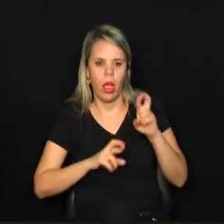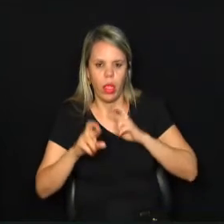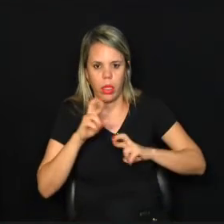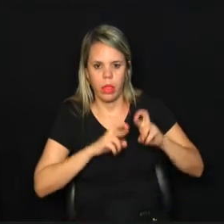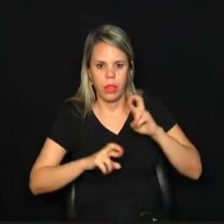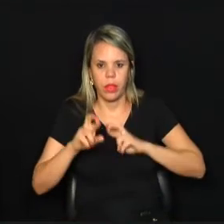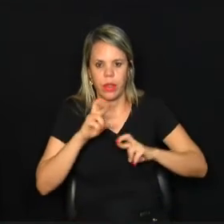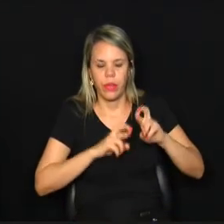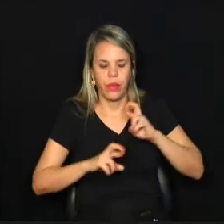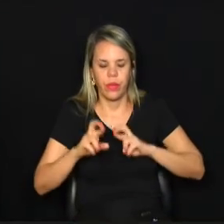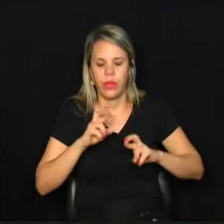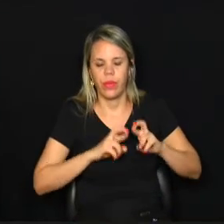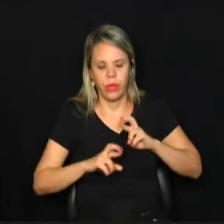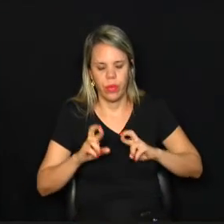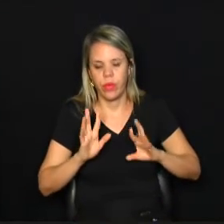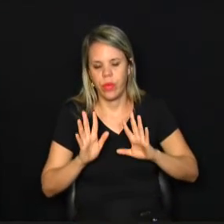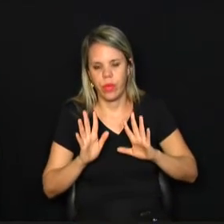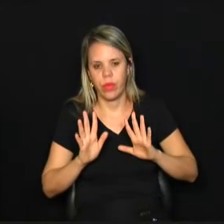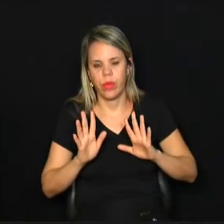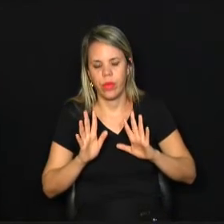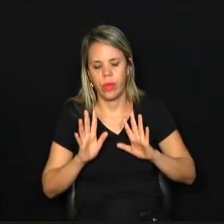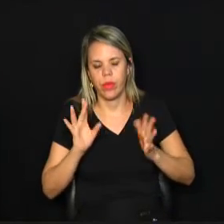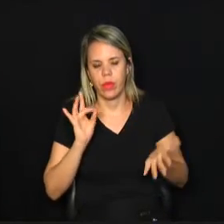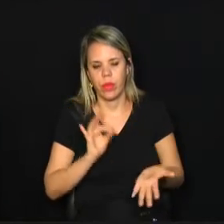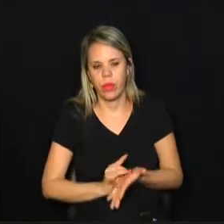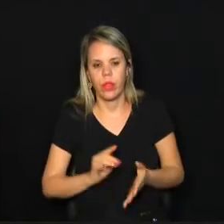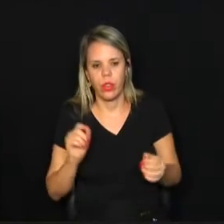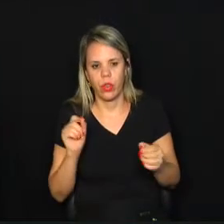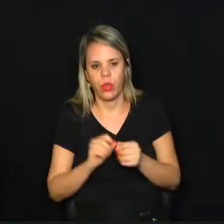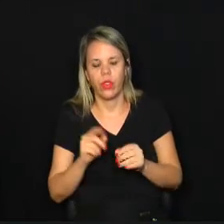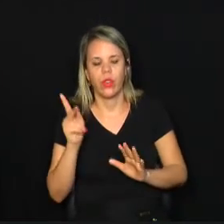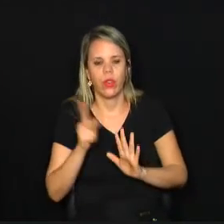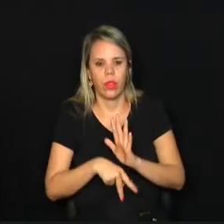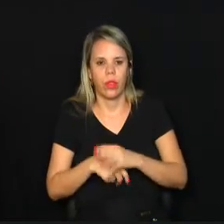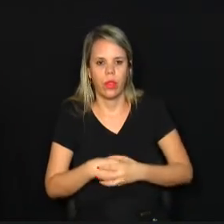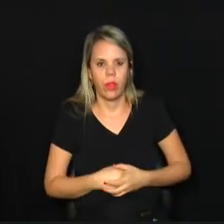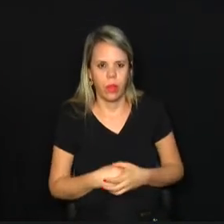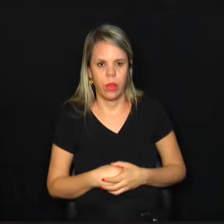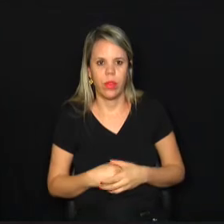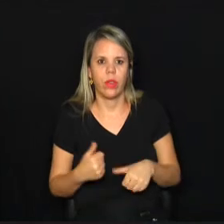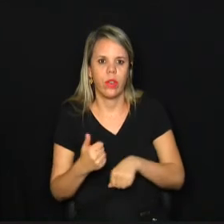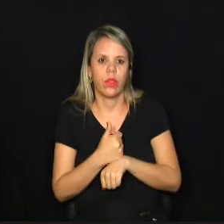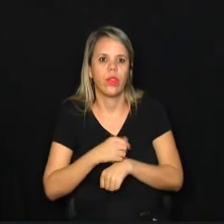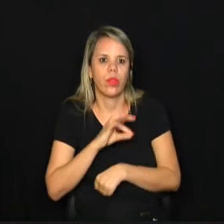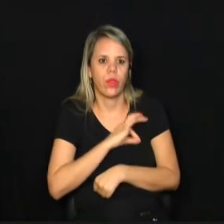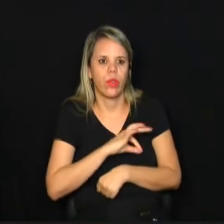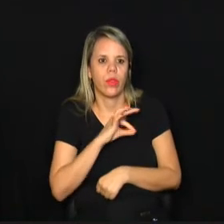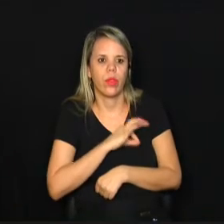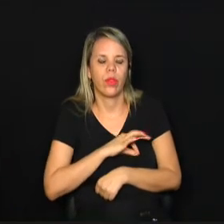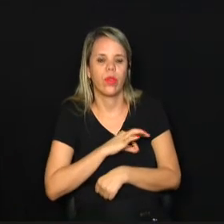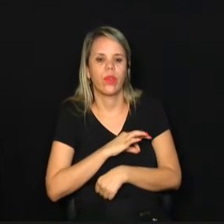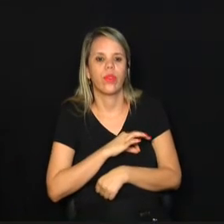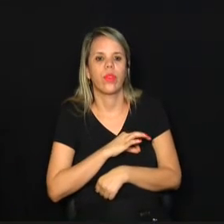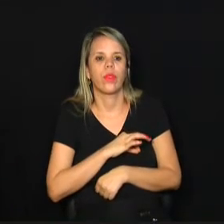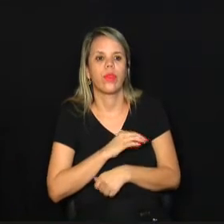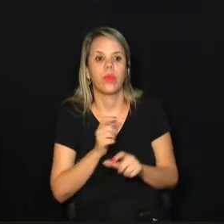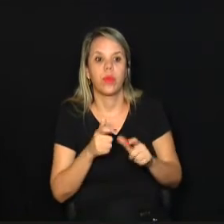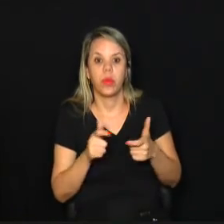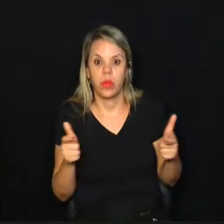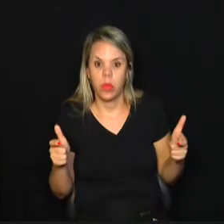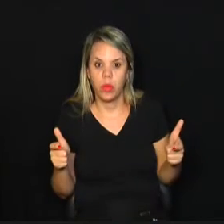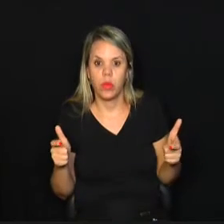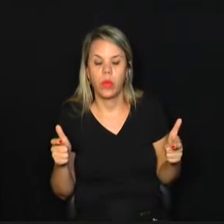verdade, mas estamos revendo, realmente fazendo um projeto de cargos e salários, um plano bem mais complexo,